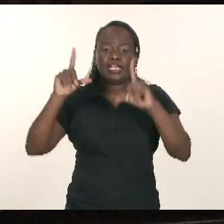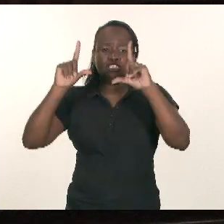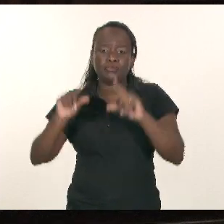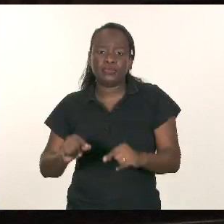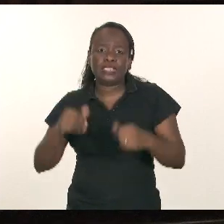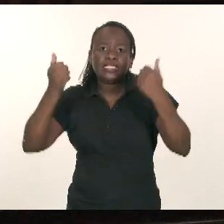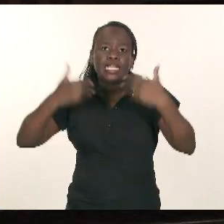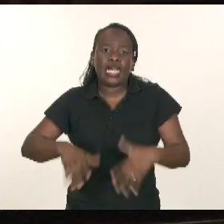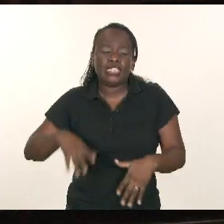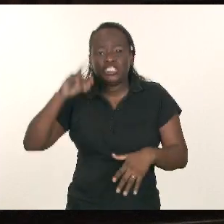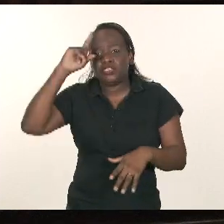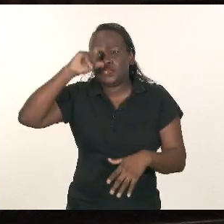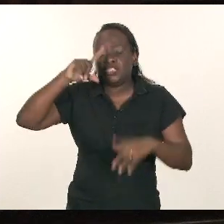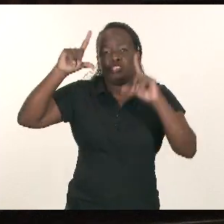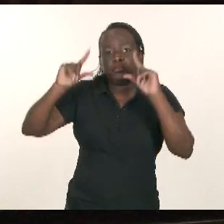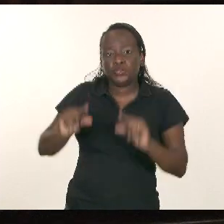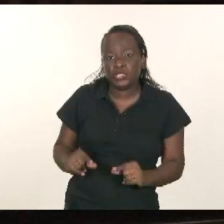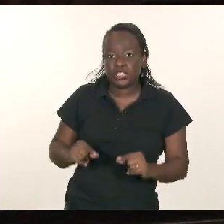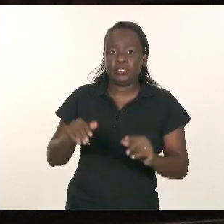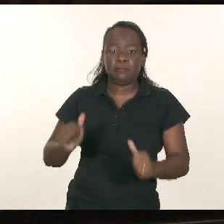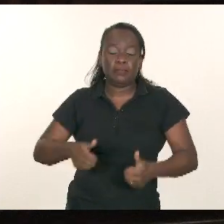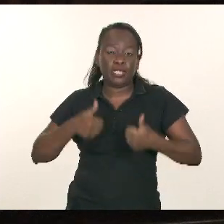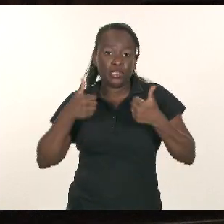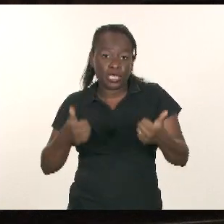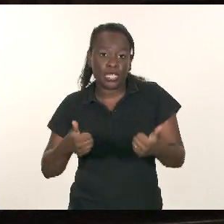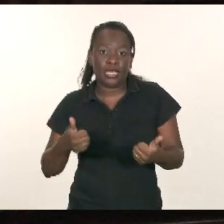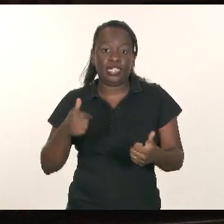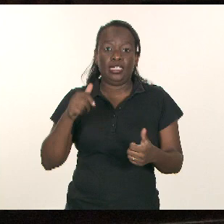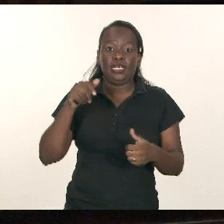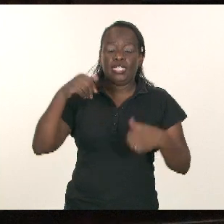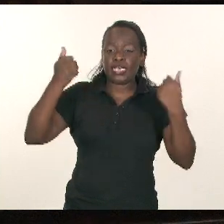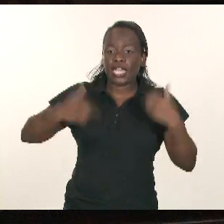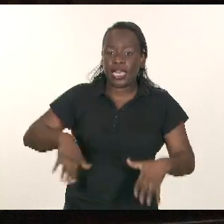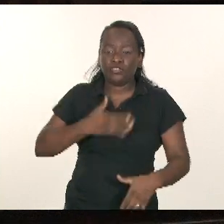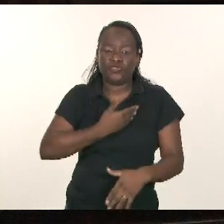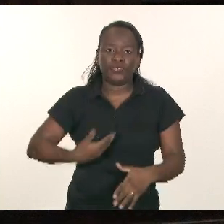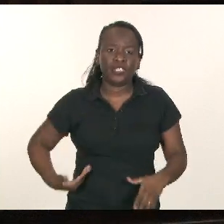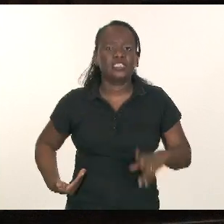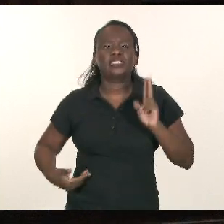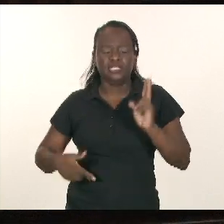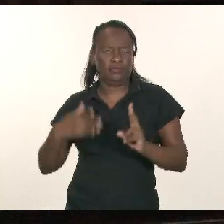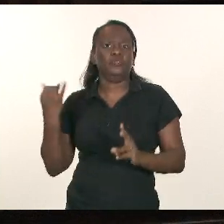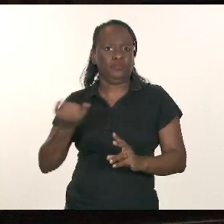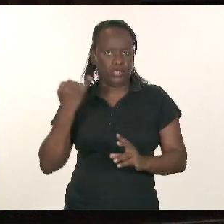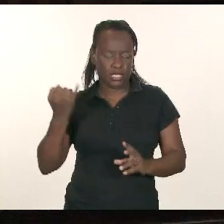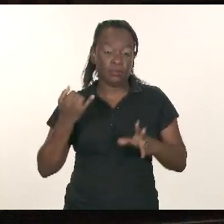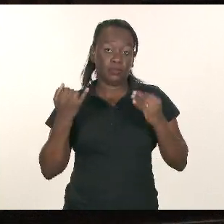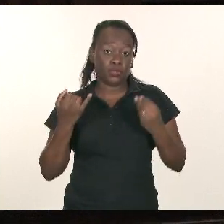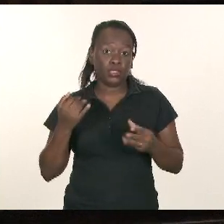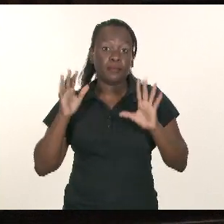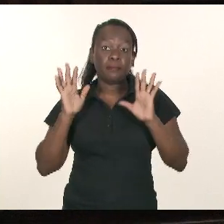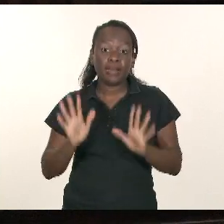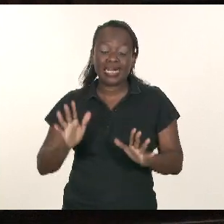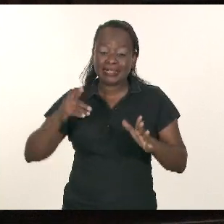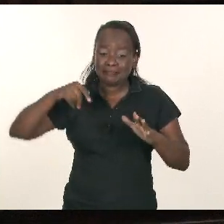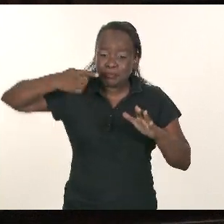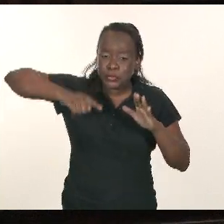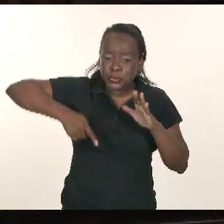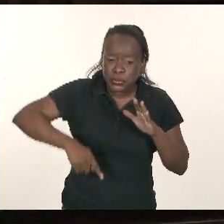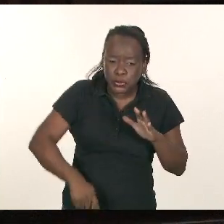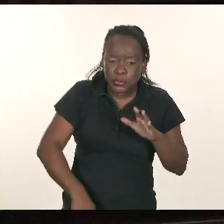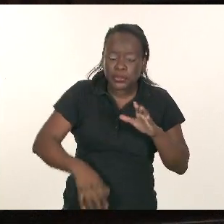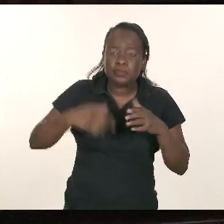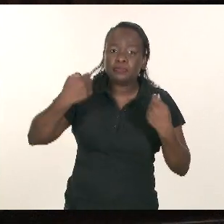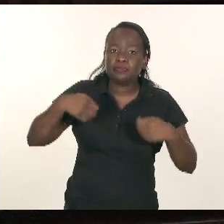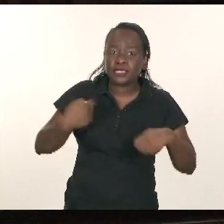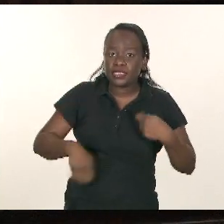despesas, melhorar a qualidade do gasto público, isso é sempre muito importante, mas para sair do buraco fiscal